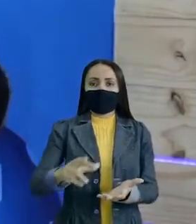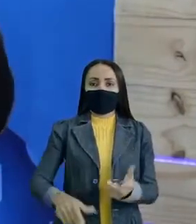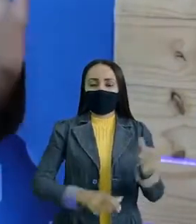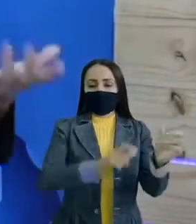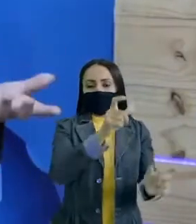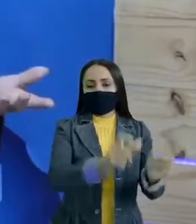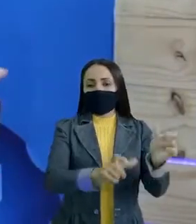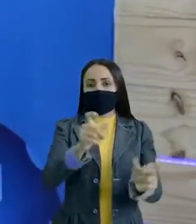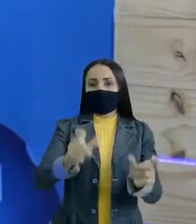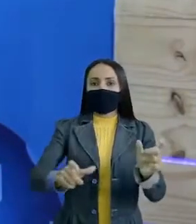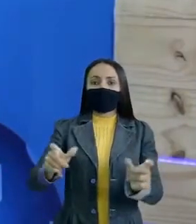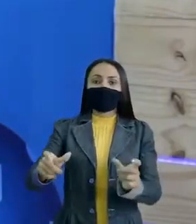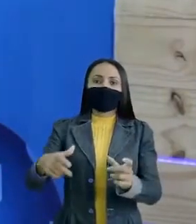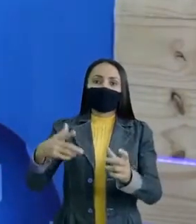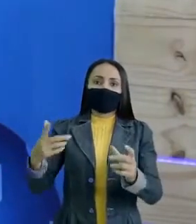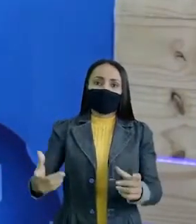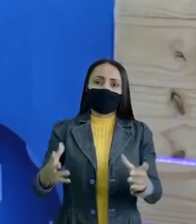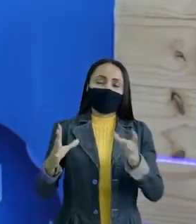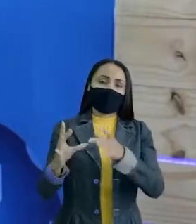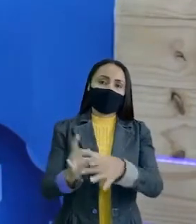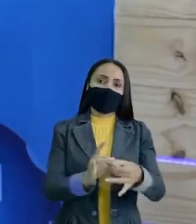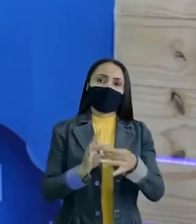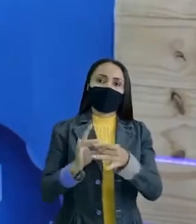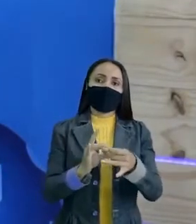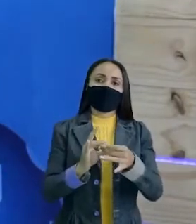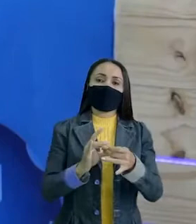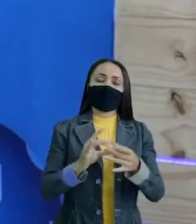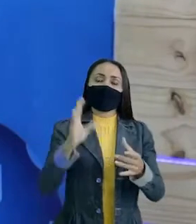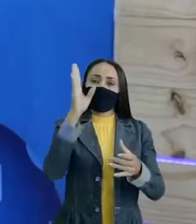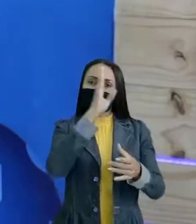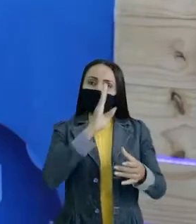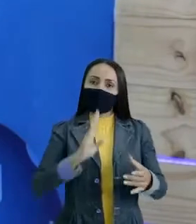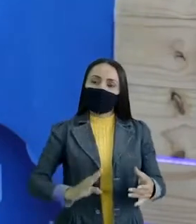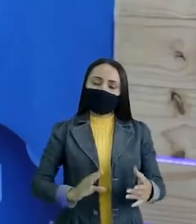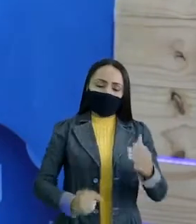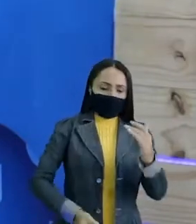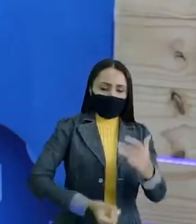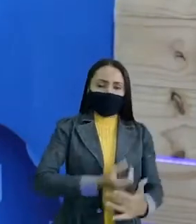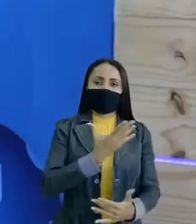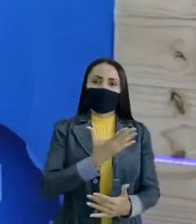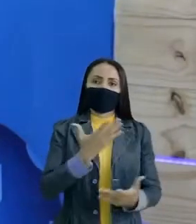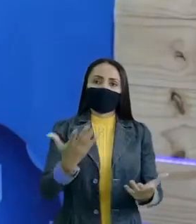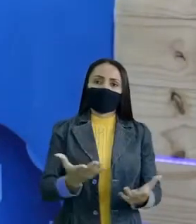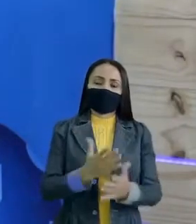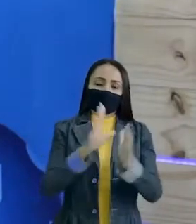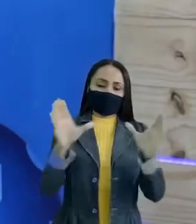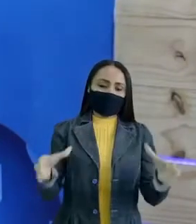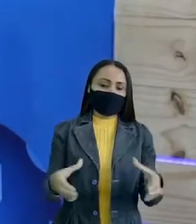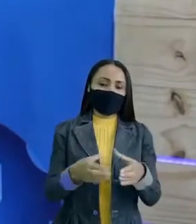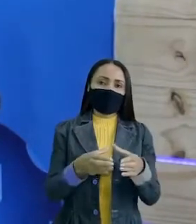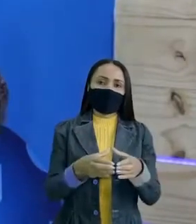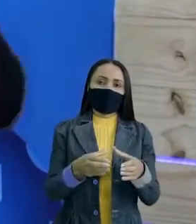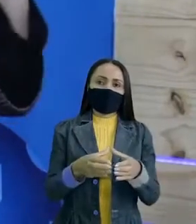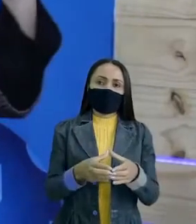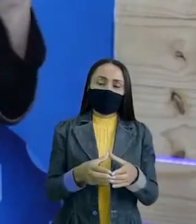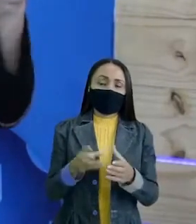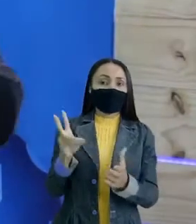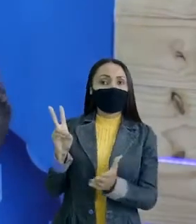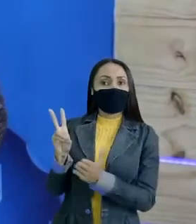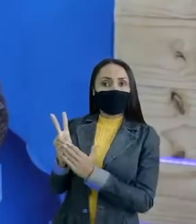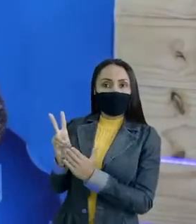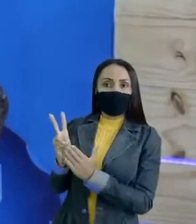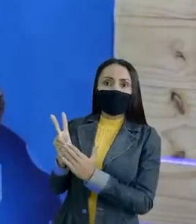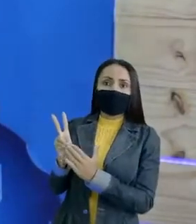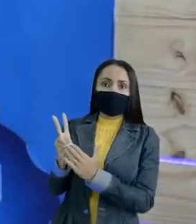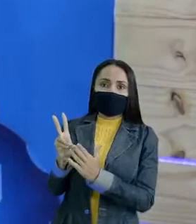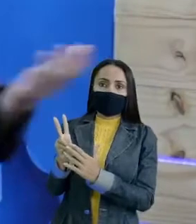se favorecer uma formação do povo brasileiro. Então, os principais grupos foram os povos indígenas, que são os